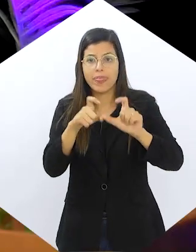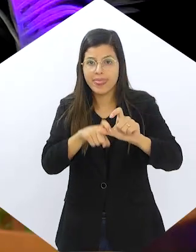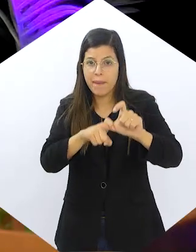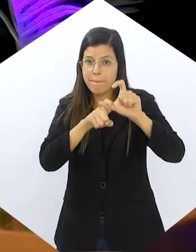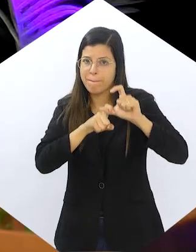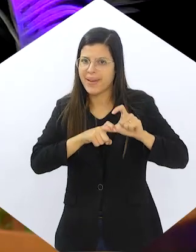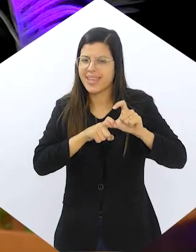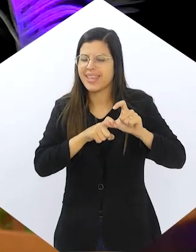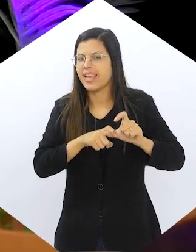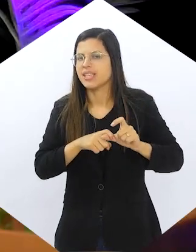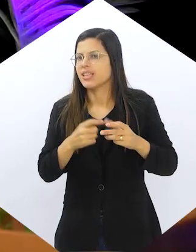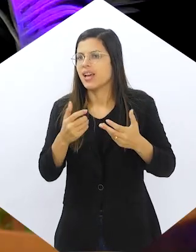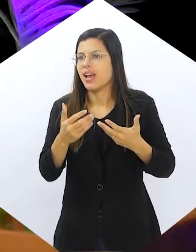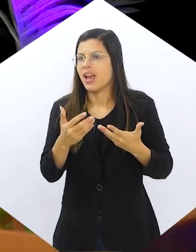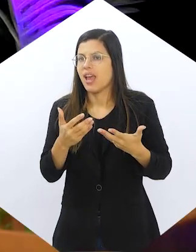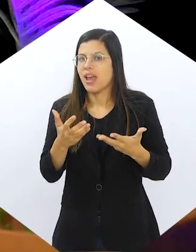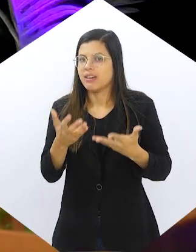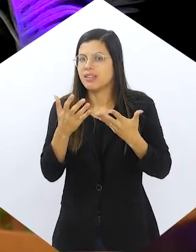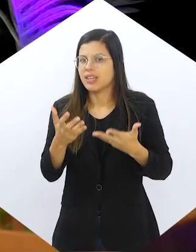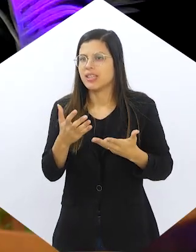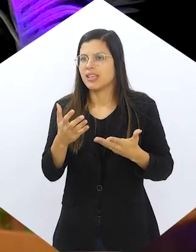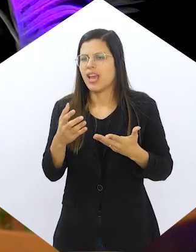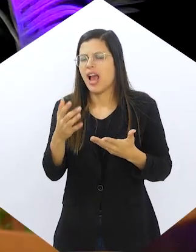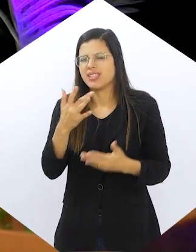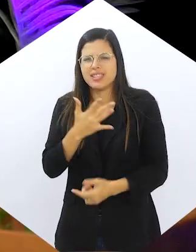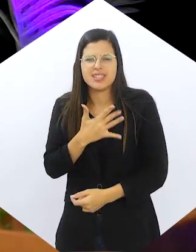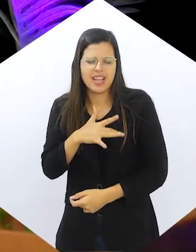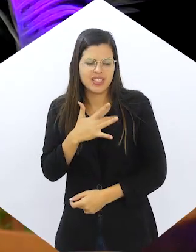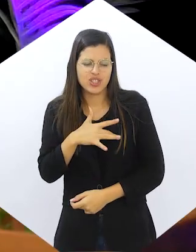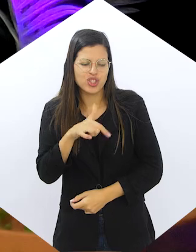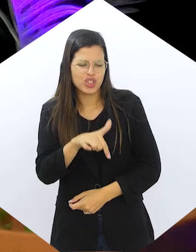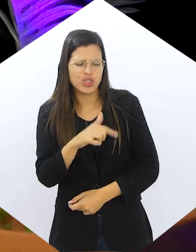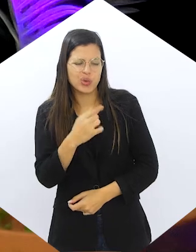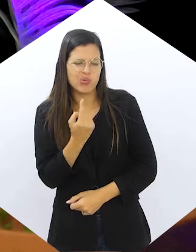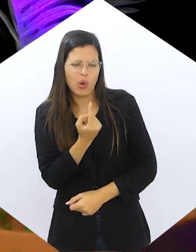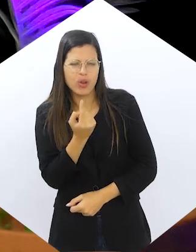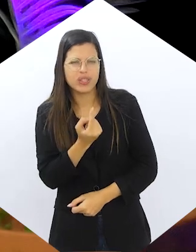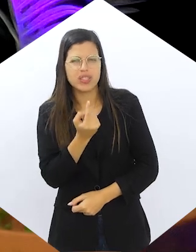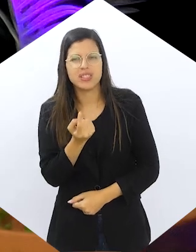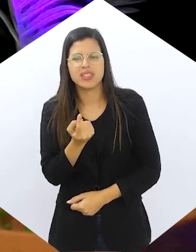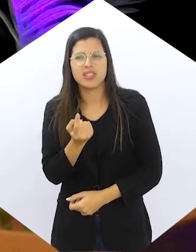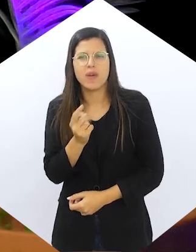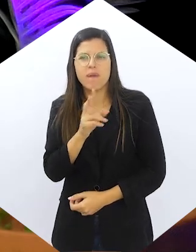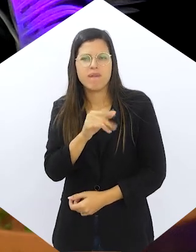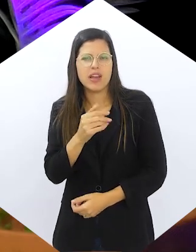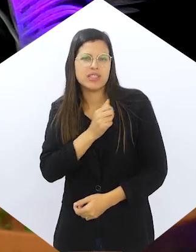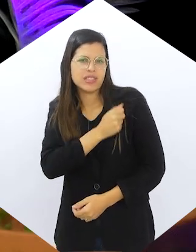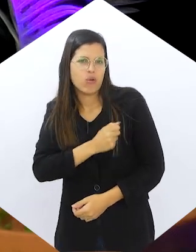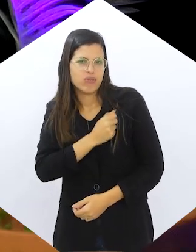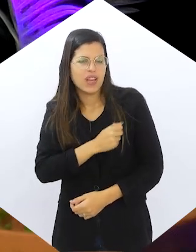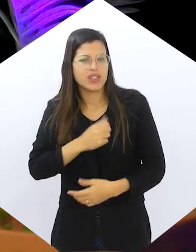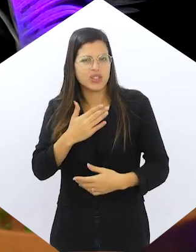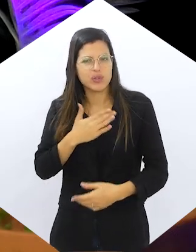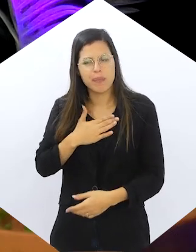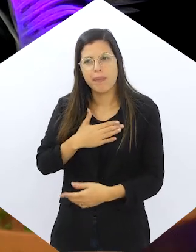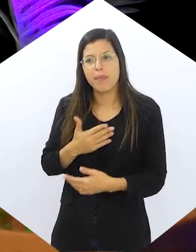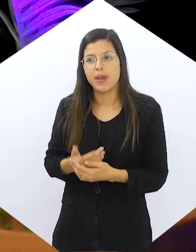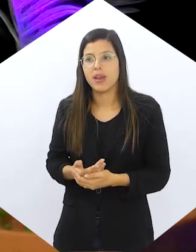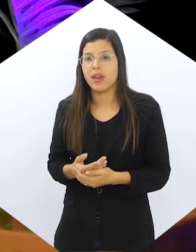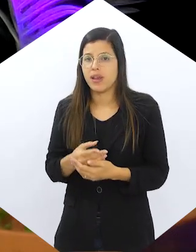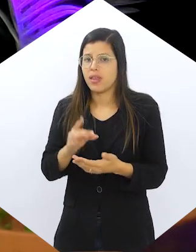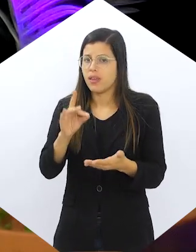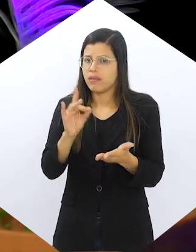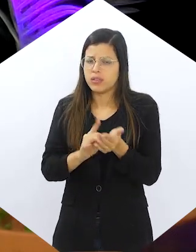tem a dependência. Ela não quer estar, ela projeta, tadinho, ele vai ficar sozinho. Tadinho, ele vai sentir falta de mim. Na